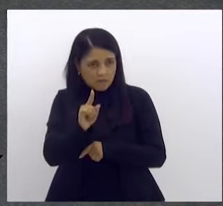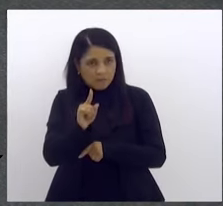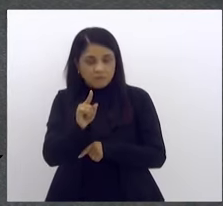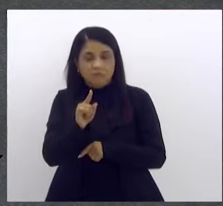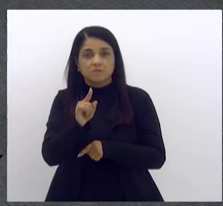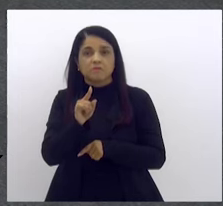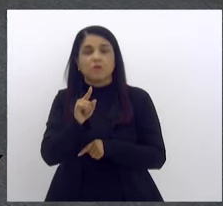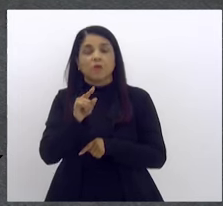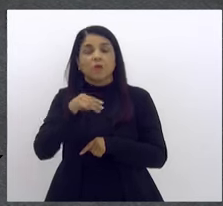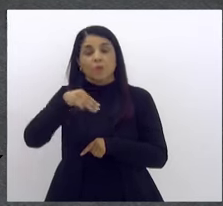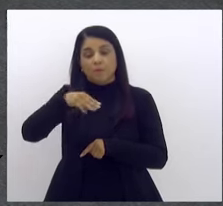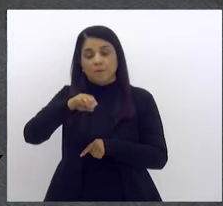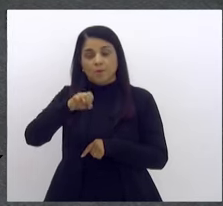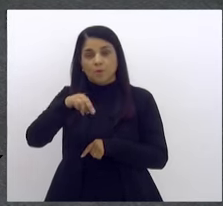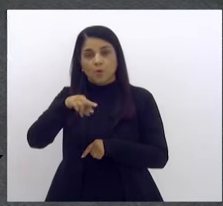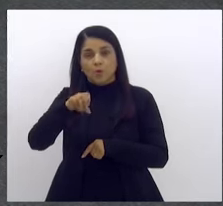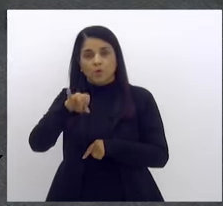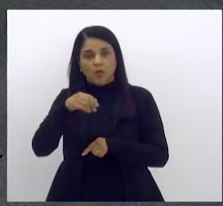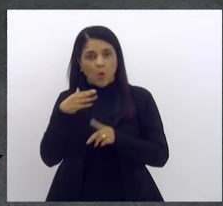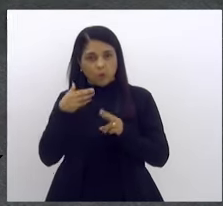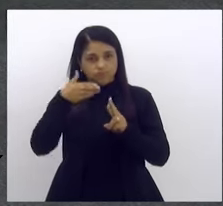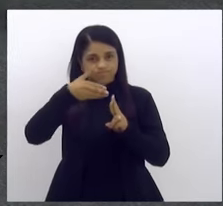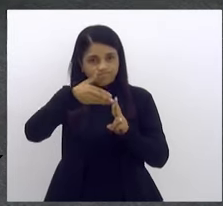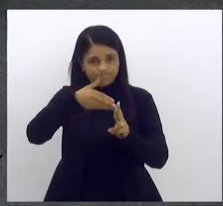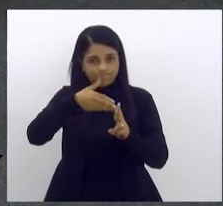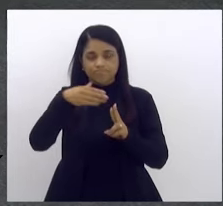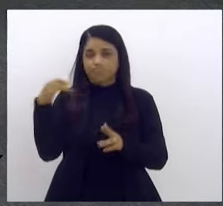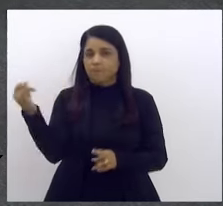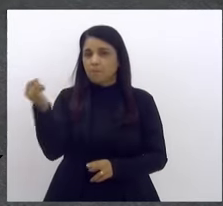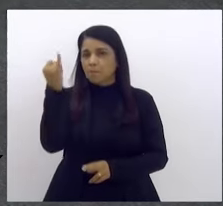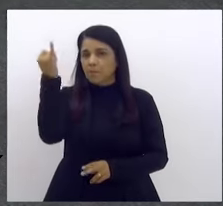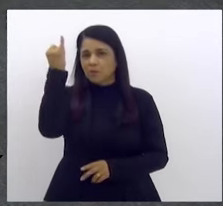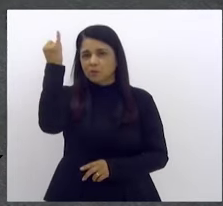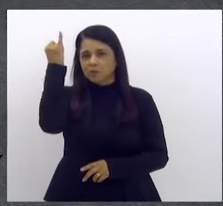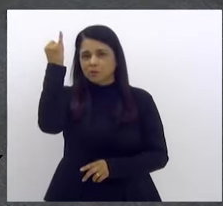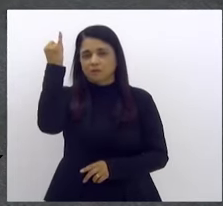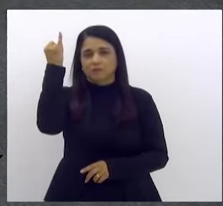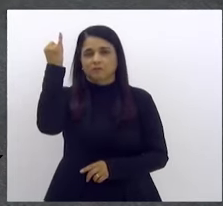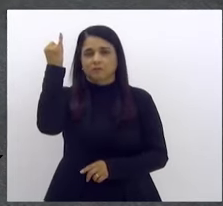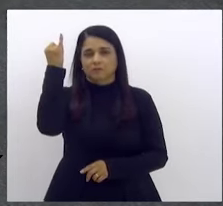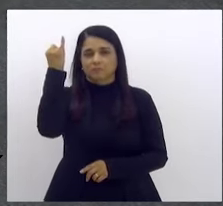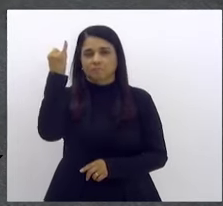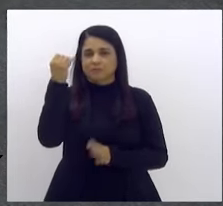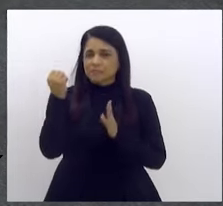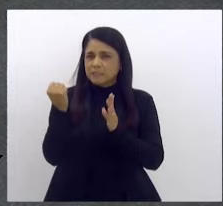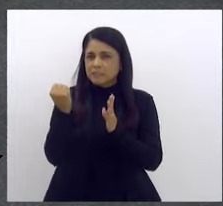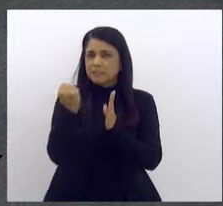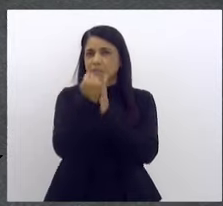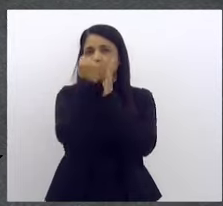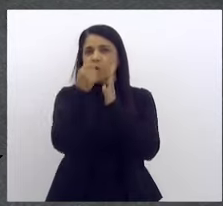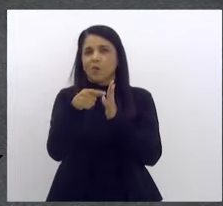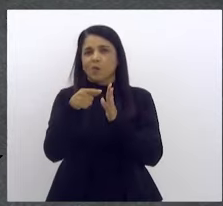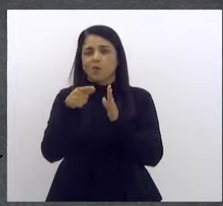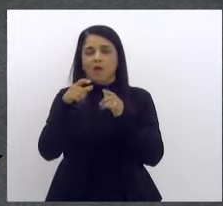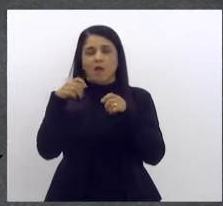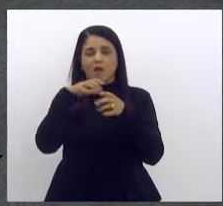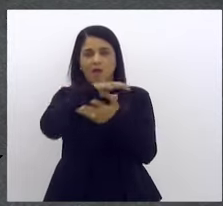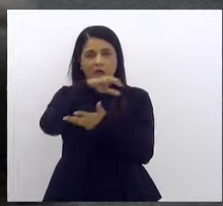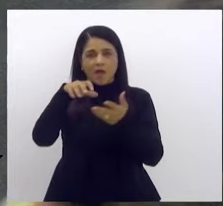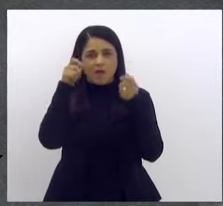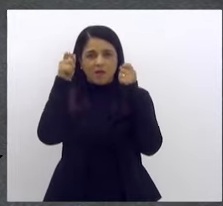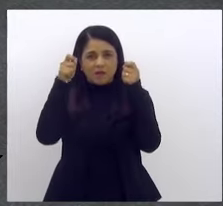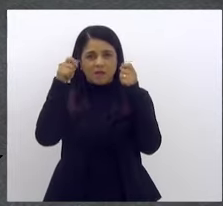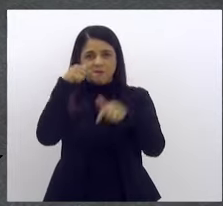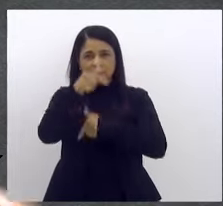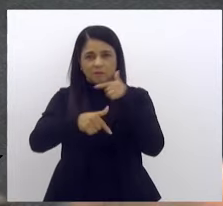um memorial, não é, muito importante, simbólico, porque na greve dos trabalhadores da CSN